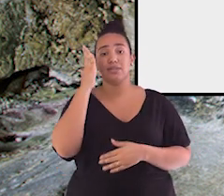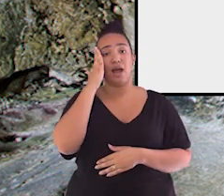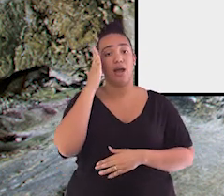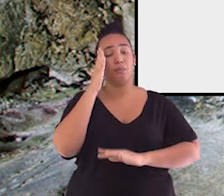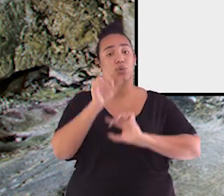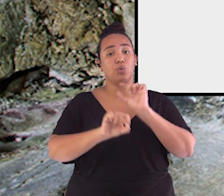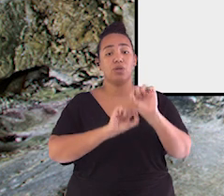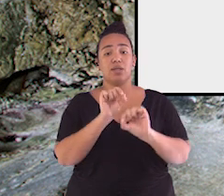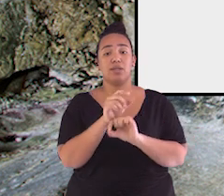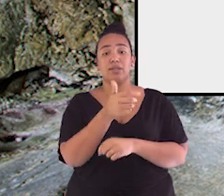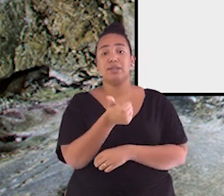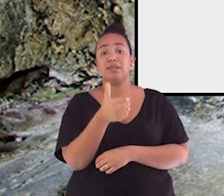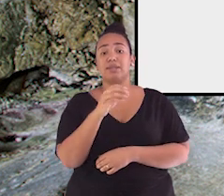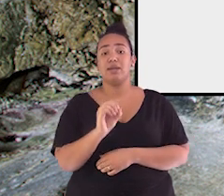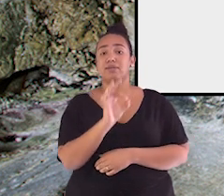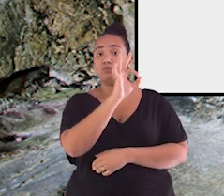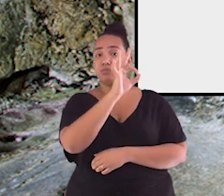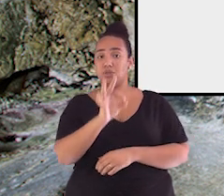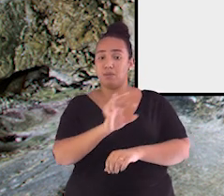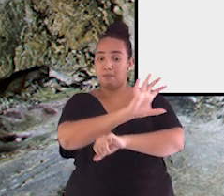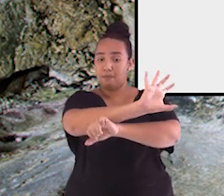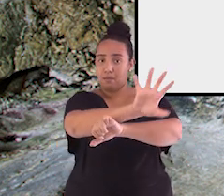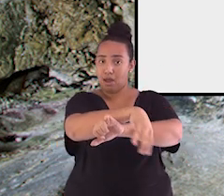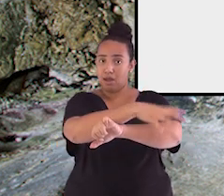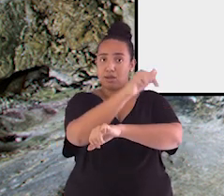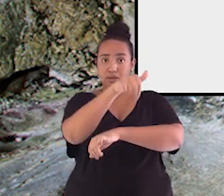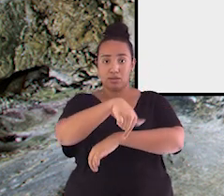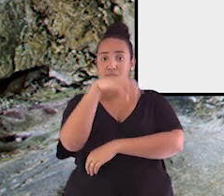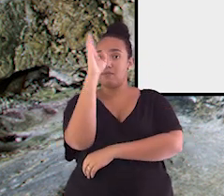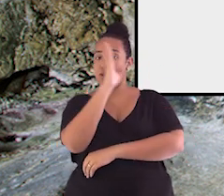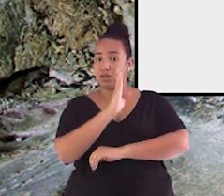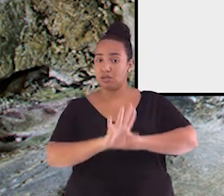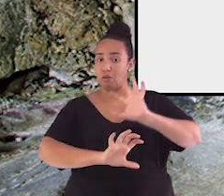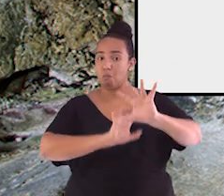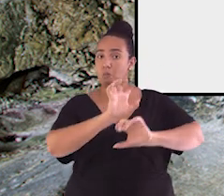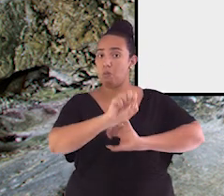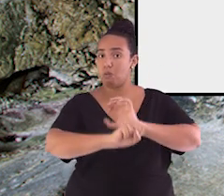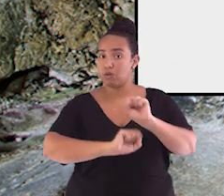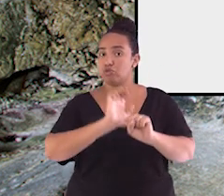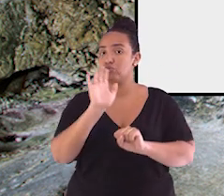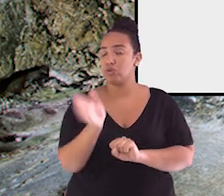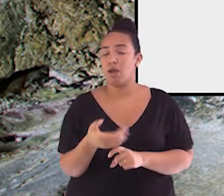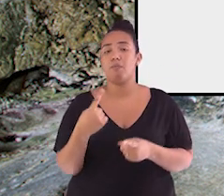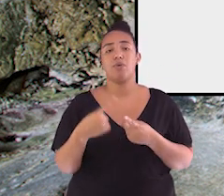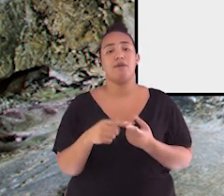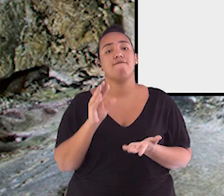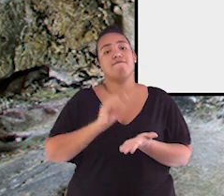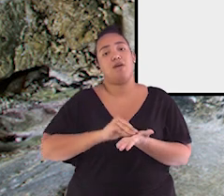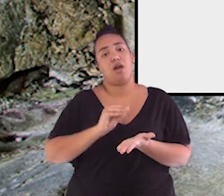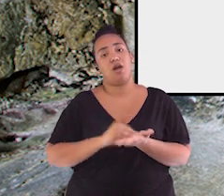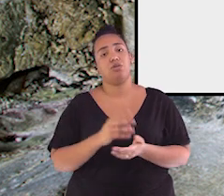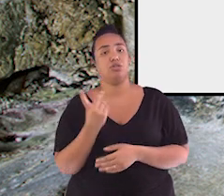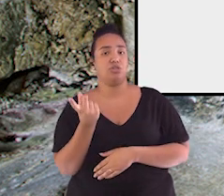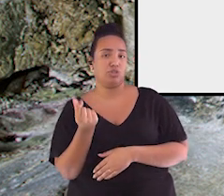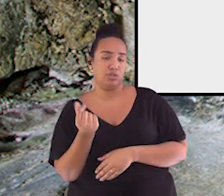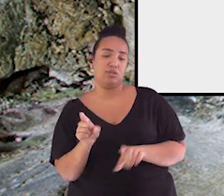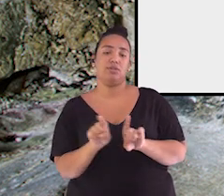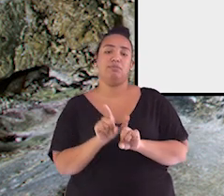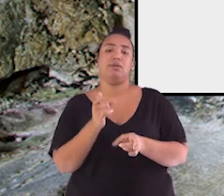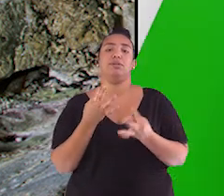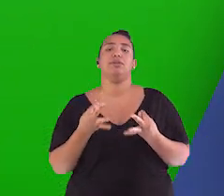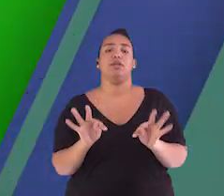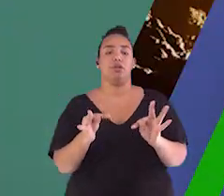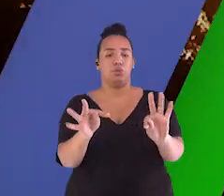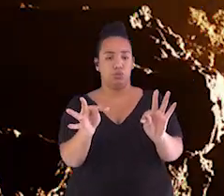10% dos parques brasileiros foram explorados, tá? Devido à falta de recurso financeiro e tecnológico.